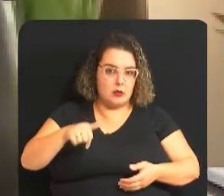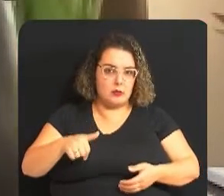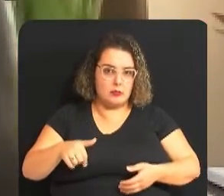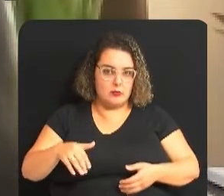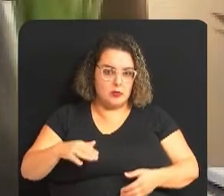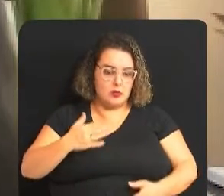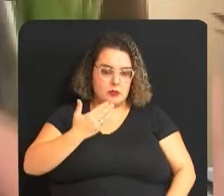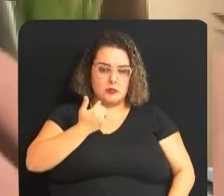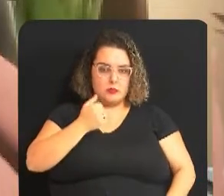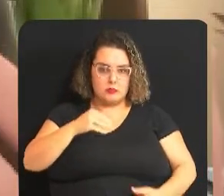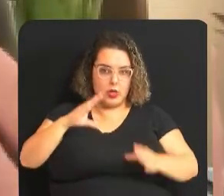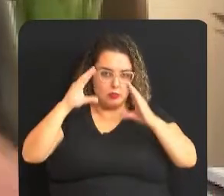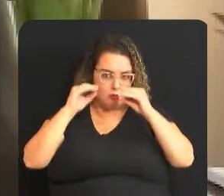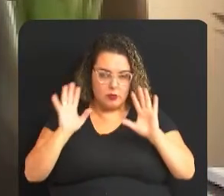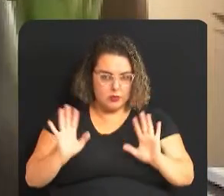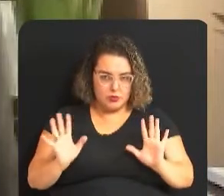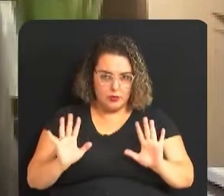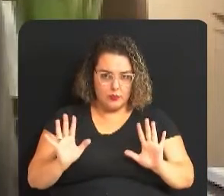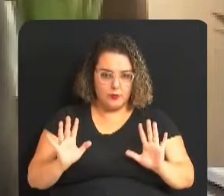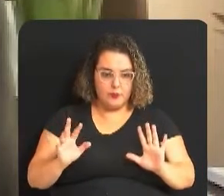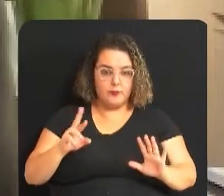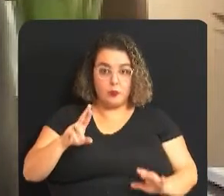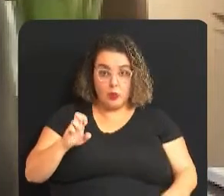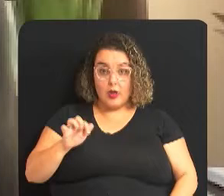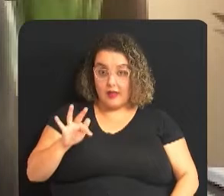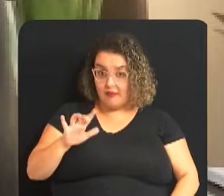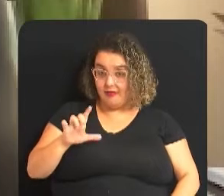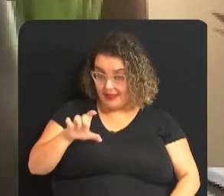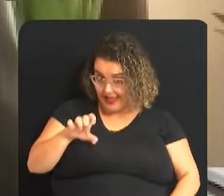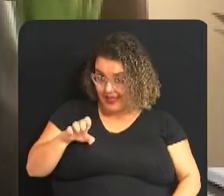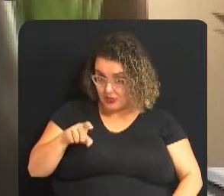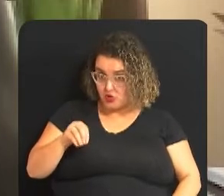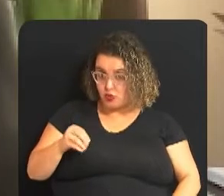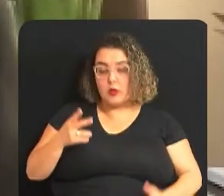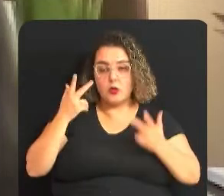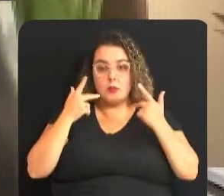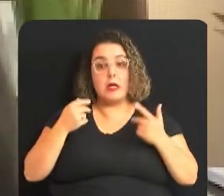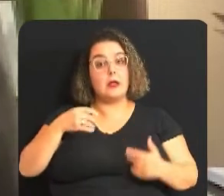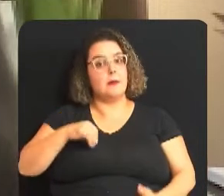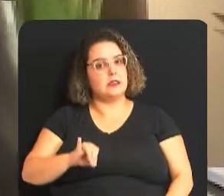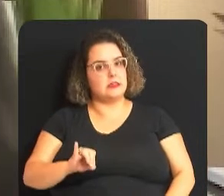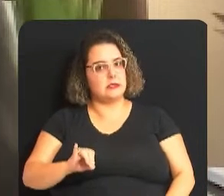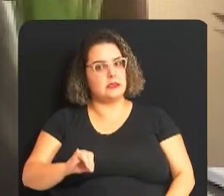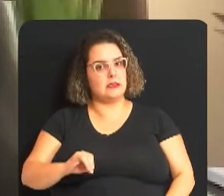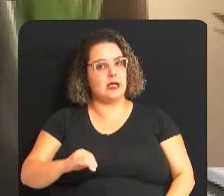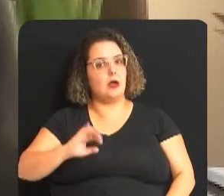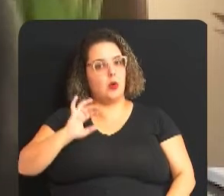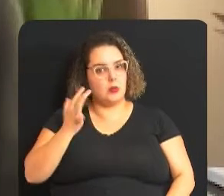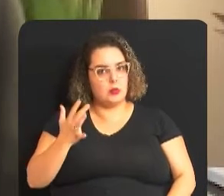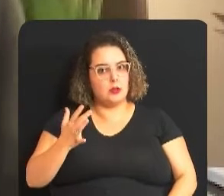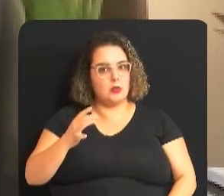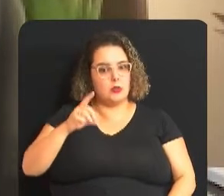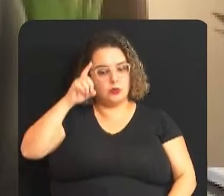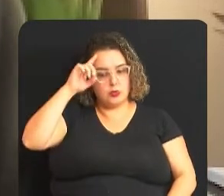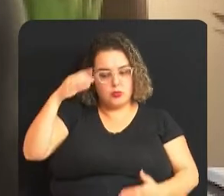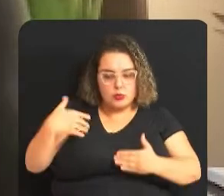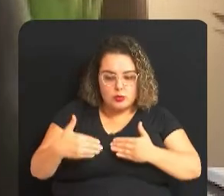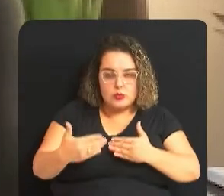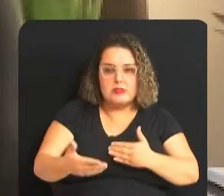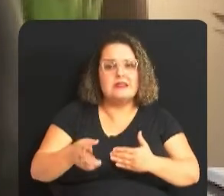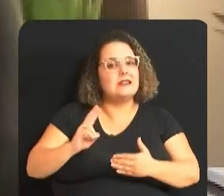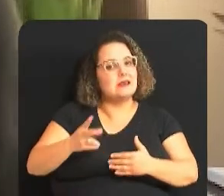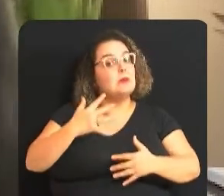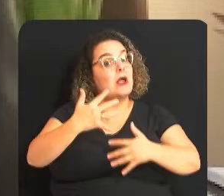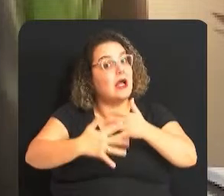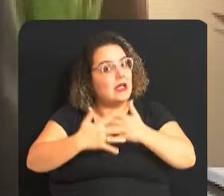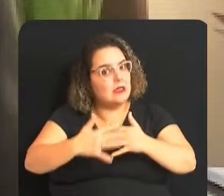problema, porque o reflexo é normal. Agora, se isso está acontecendo durante o dia, inconveniente,